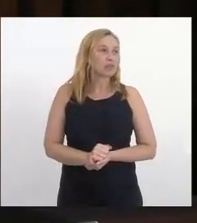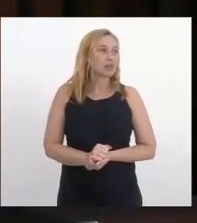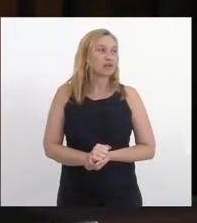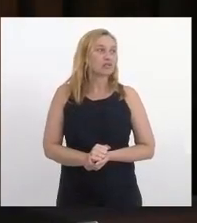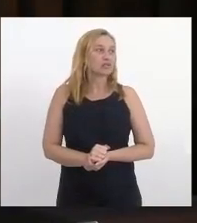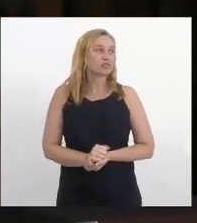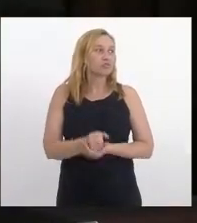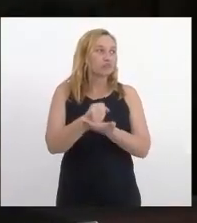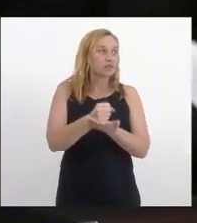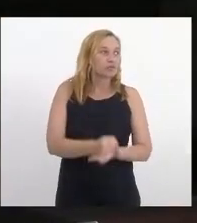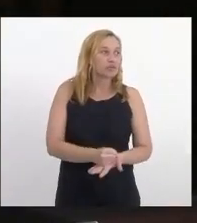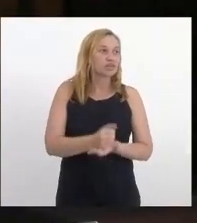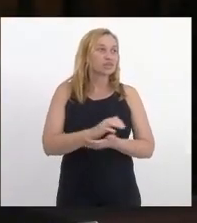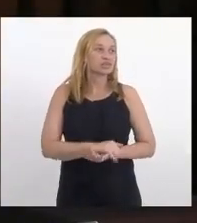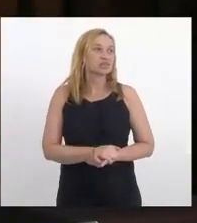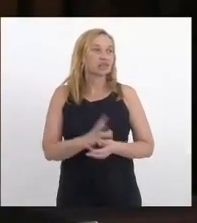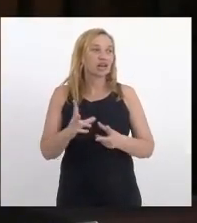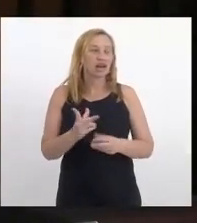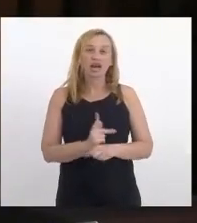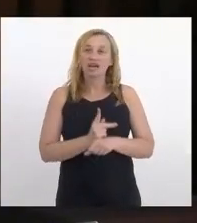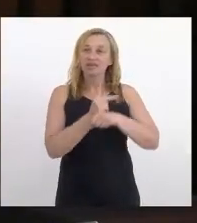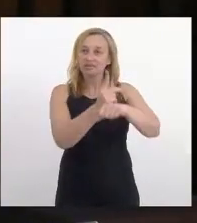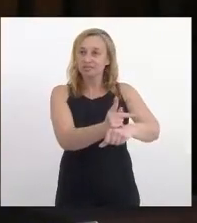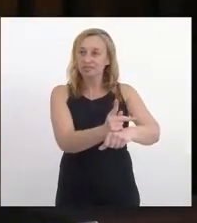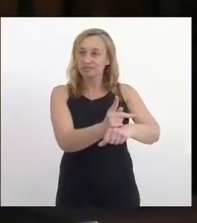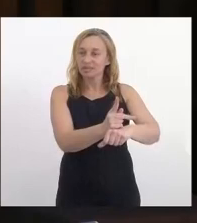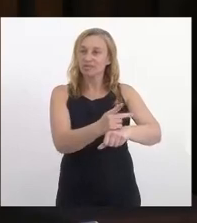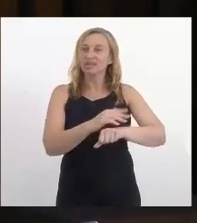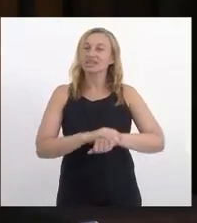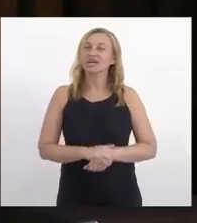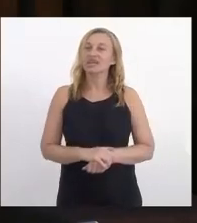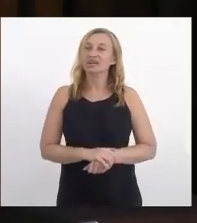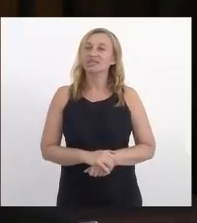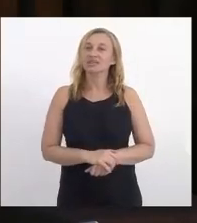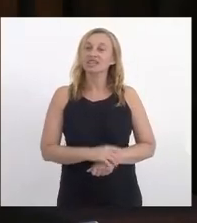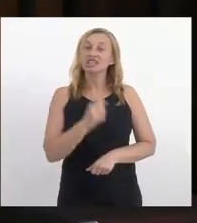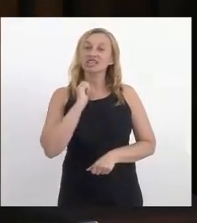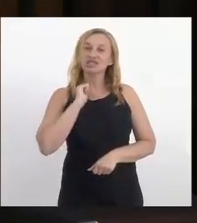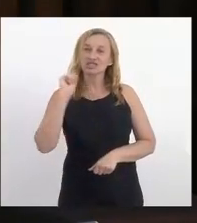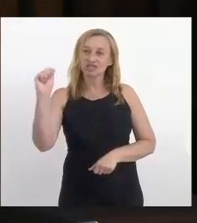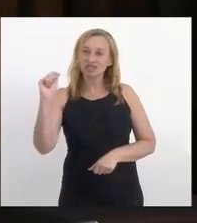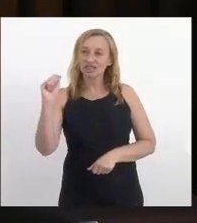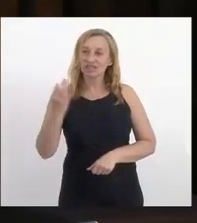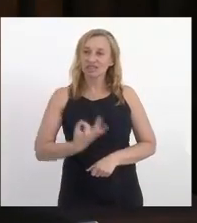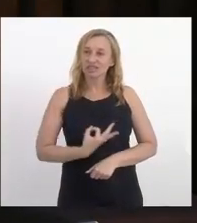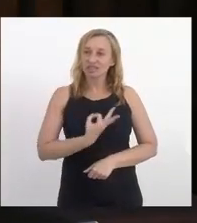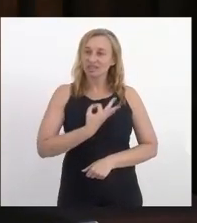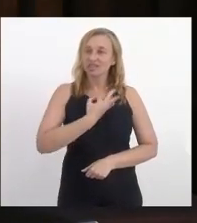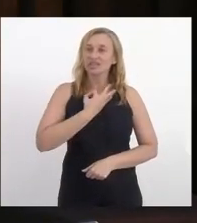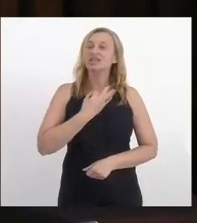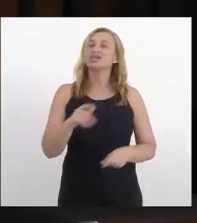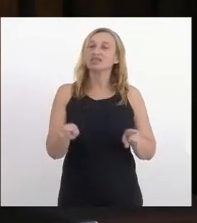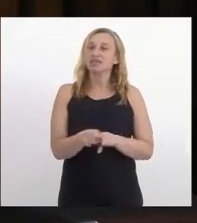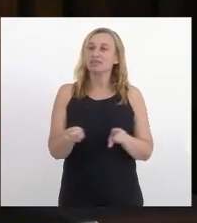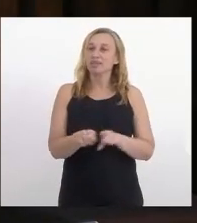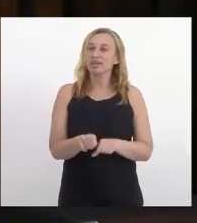maior peso à entrega tanto da medalha Tiradentes quanto